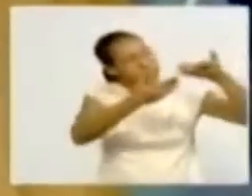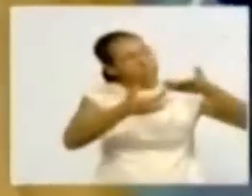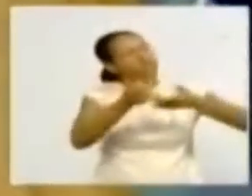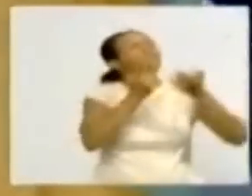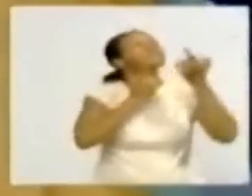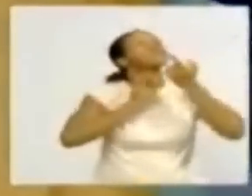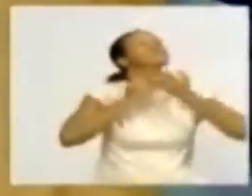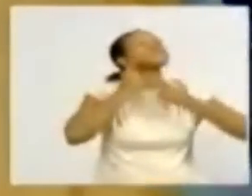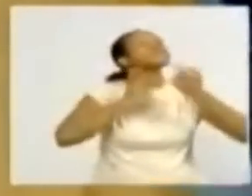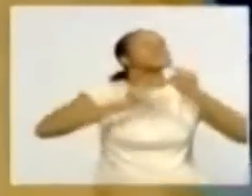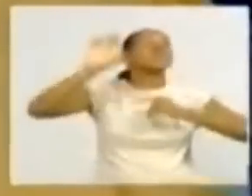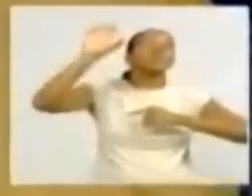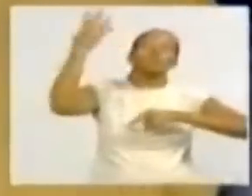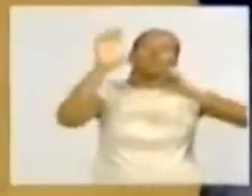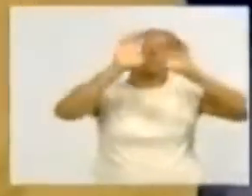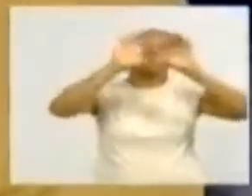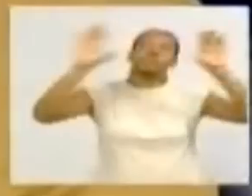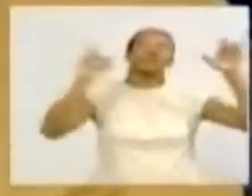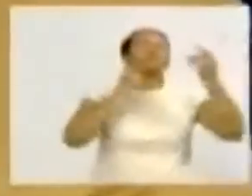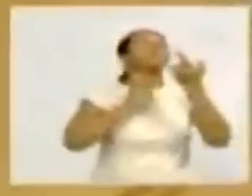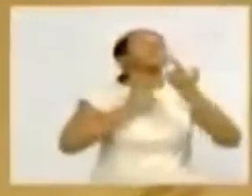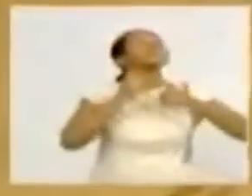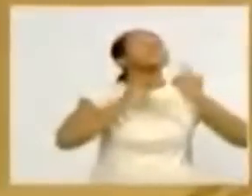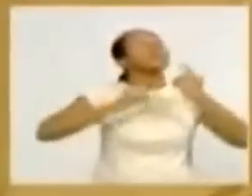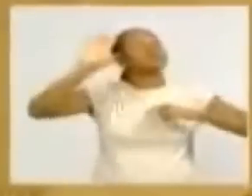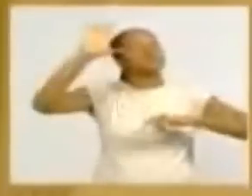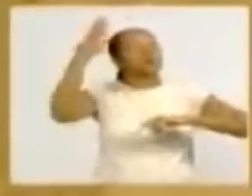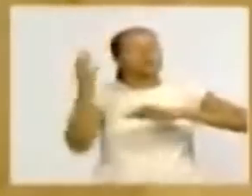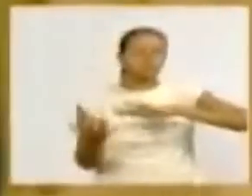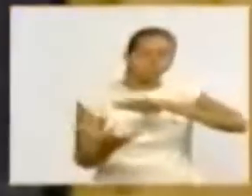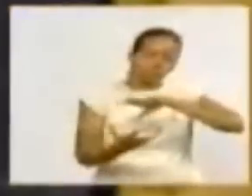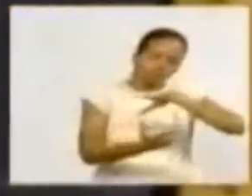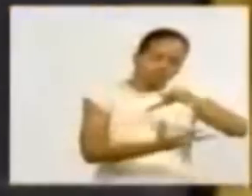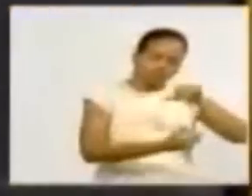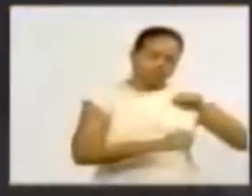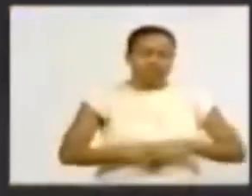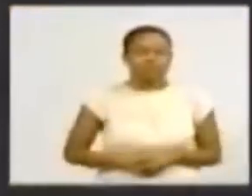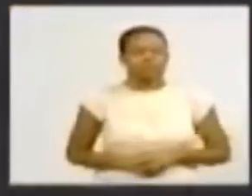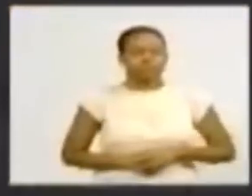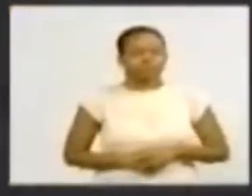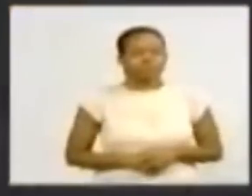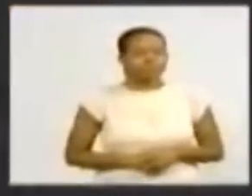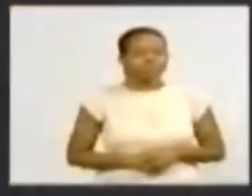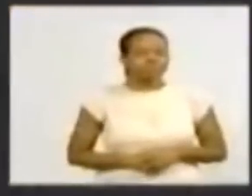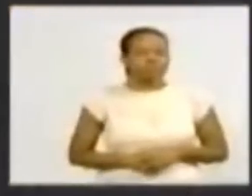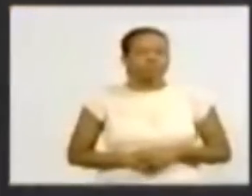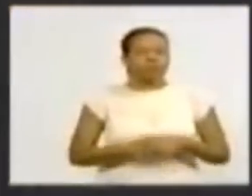o vosso reino, seja feita a vossa vontade, assim na terra como no